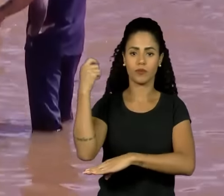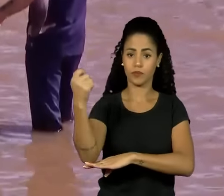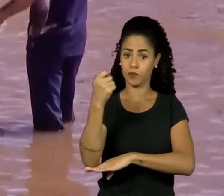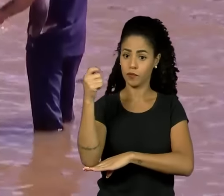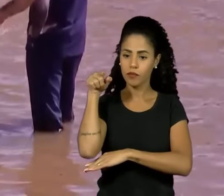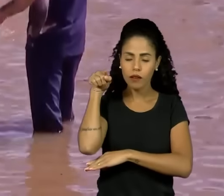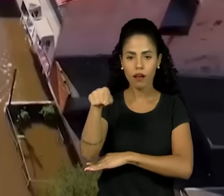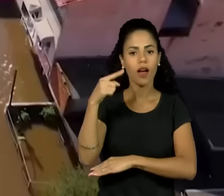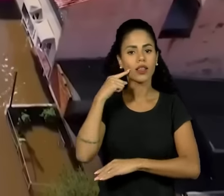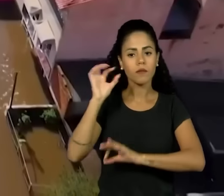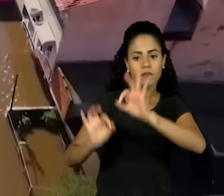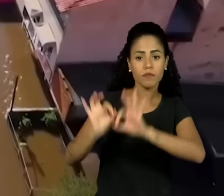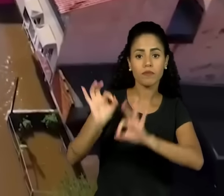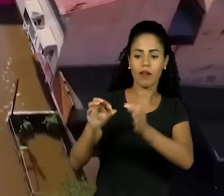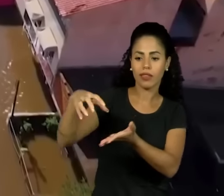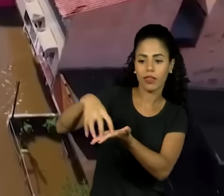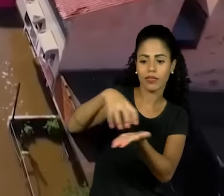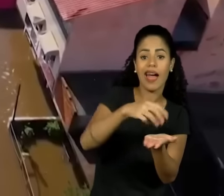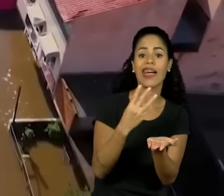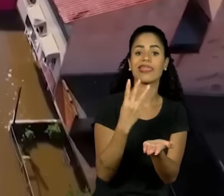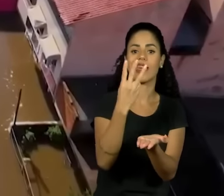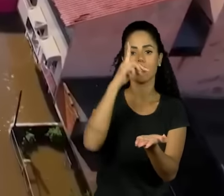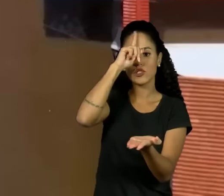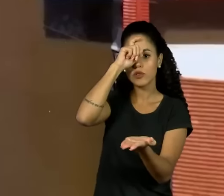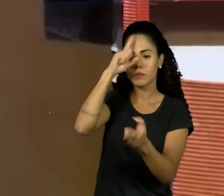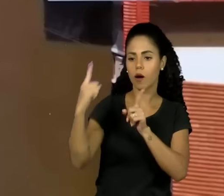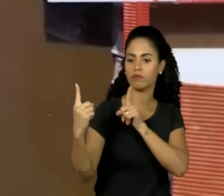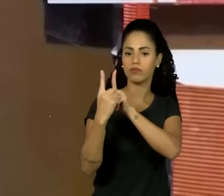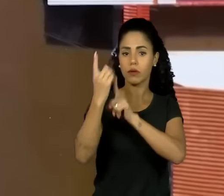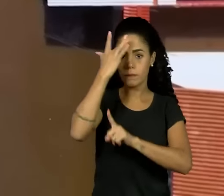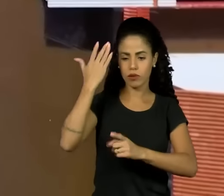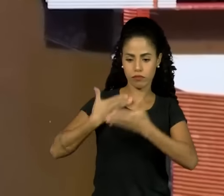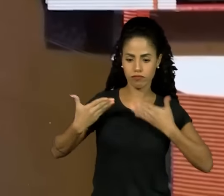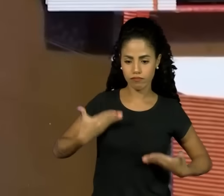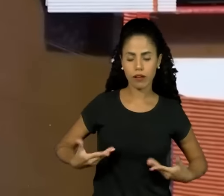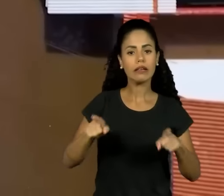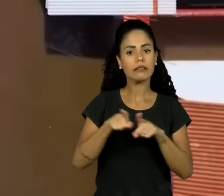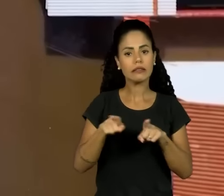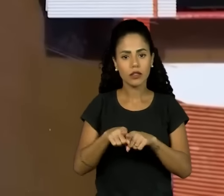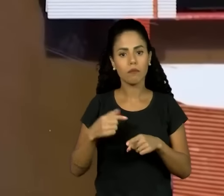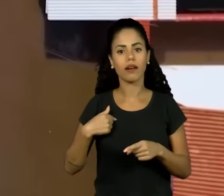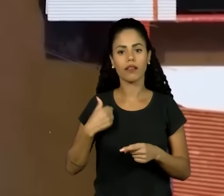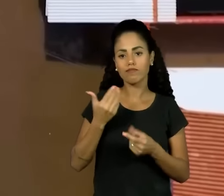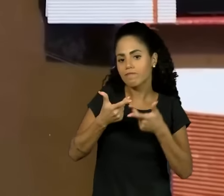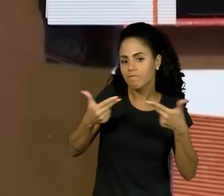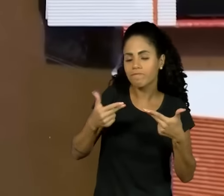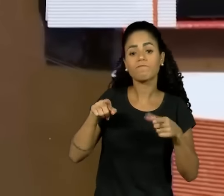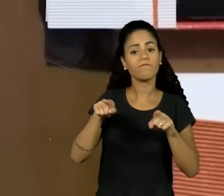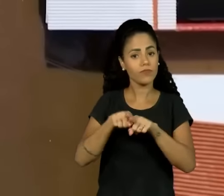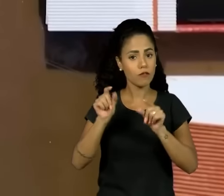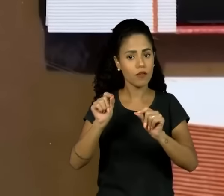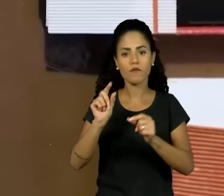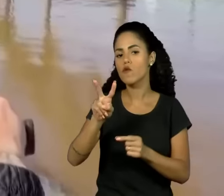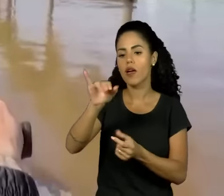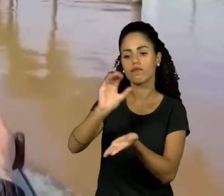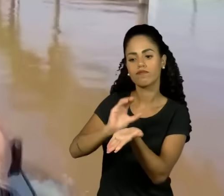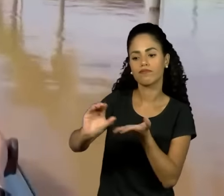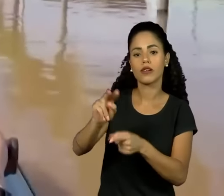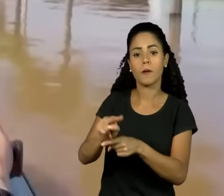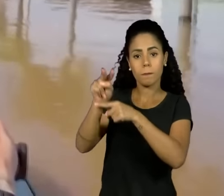Sul. Montou 3 hospitais de campanha para atender feridos e desabrigados. Além disso, vai subsidiar crédito